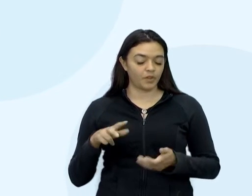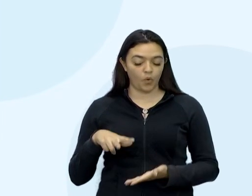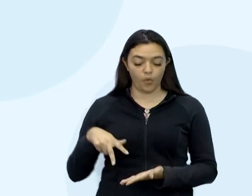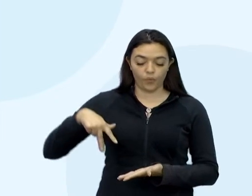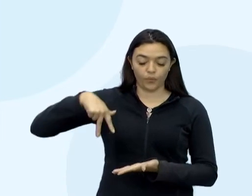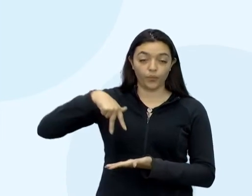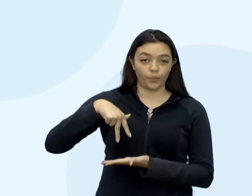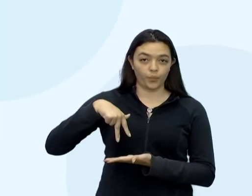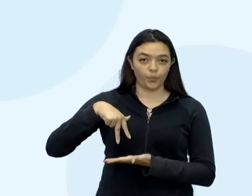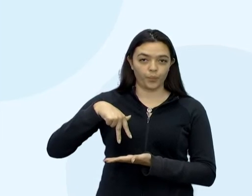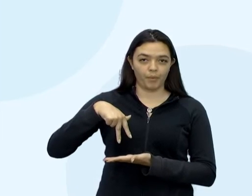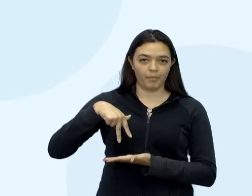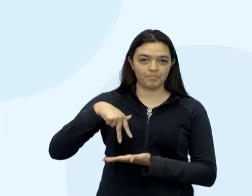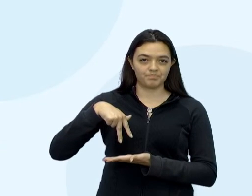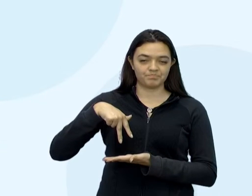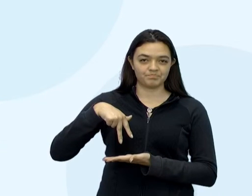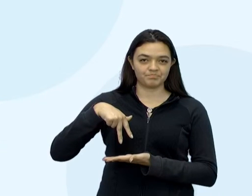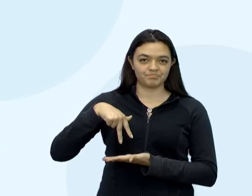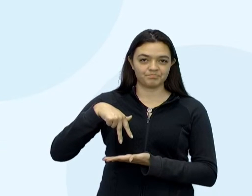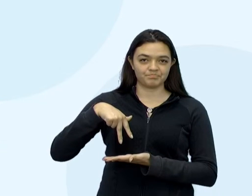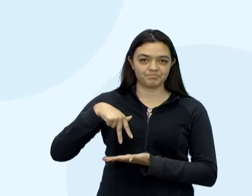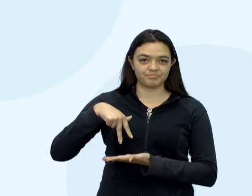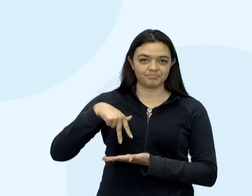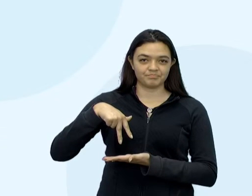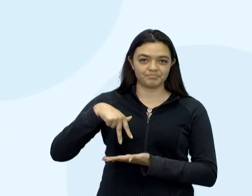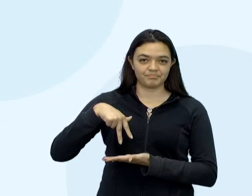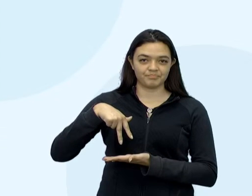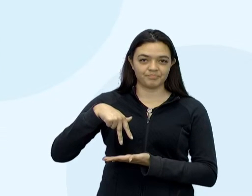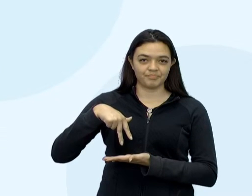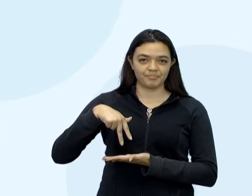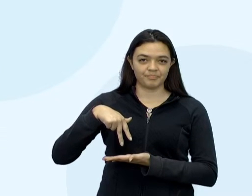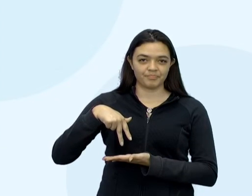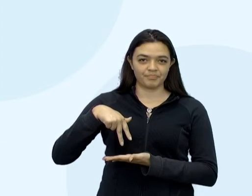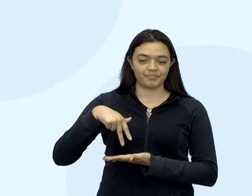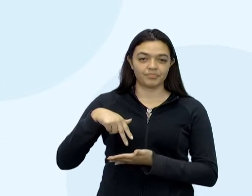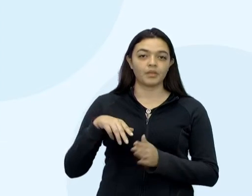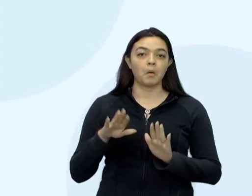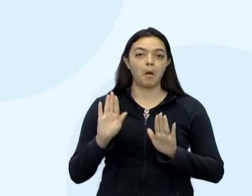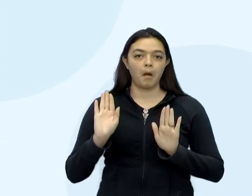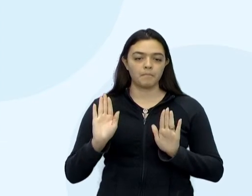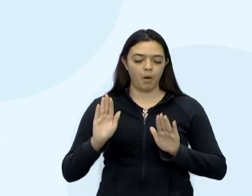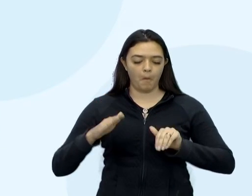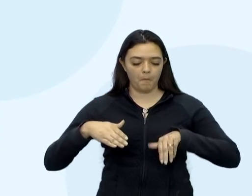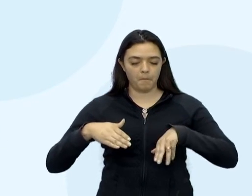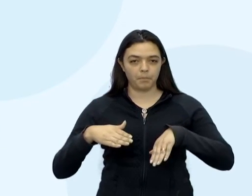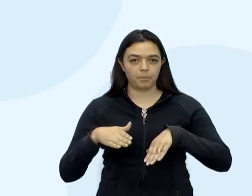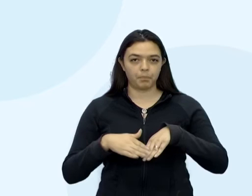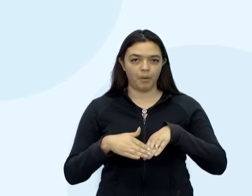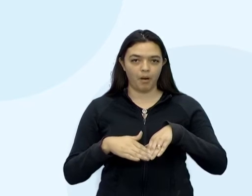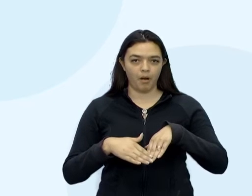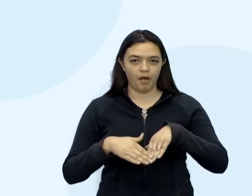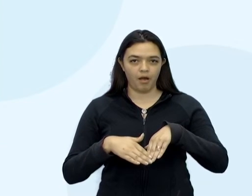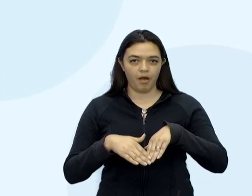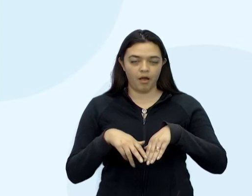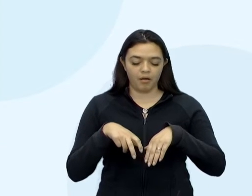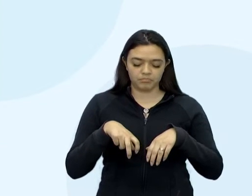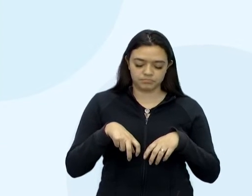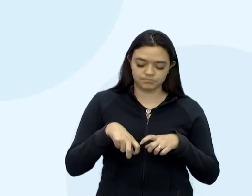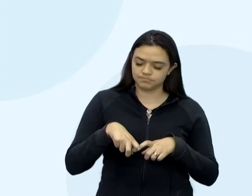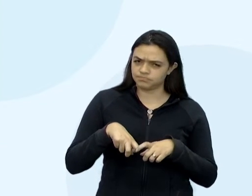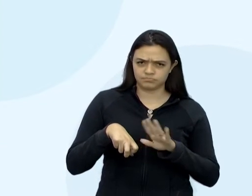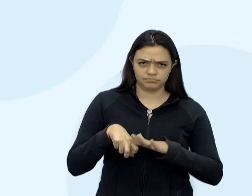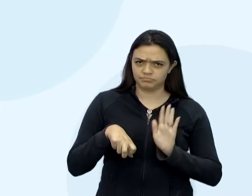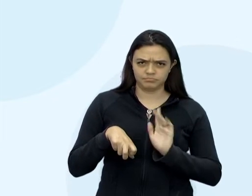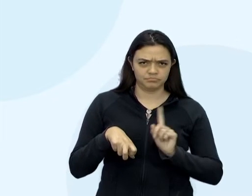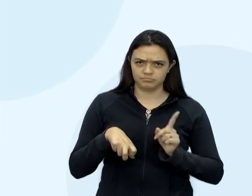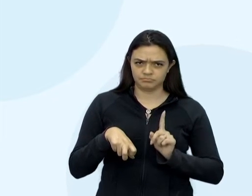as mãos aí os seus pés sem dobrar o joelho ou evitando de dobrar o joelho. Beleza? Aí você fez. Aí aqui ao vivo